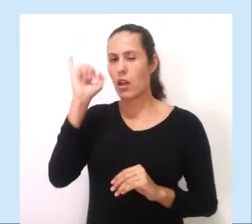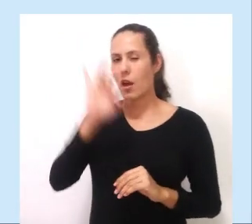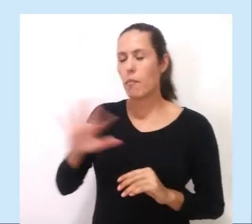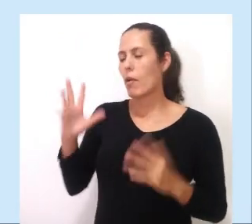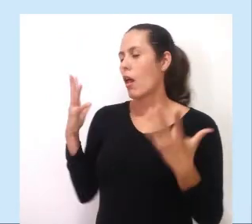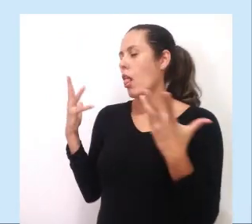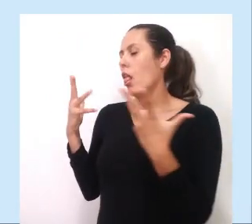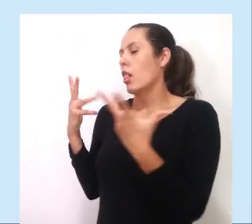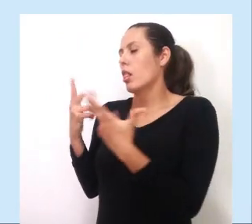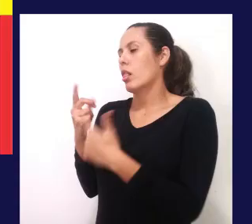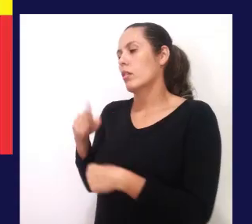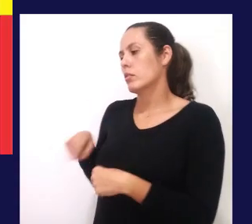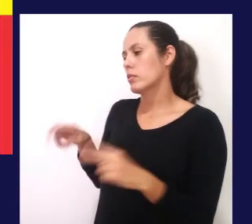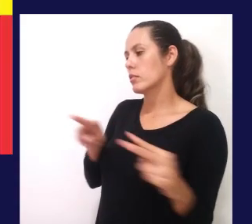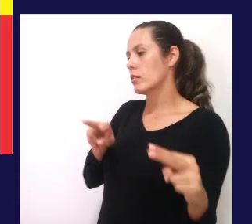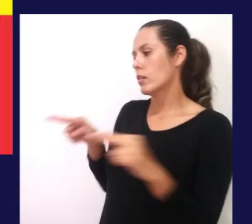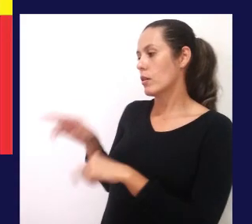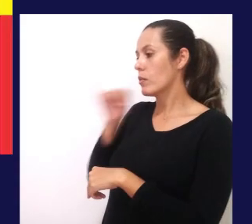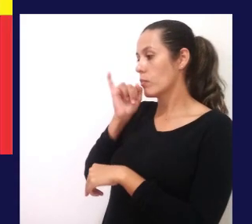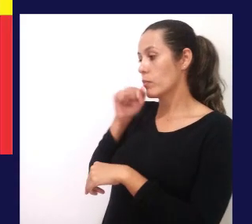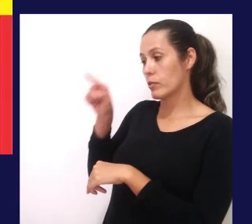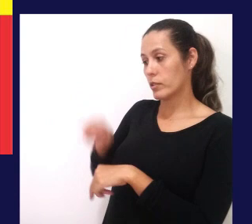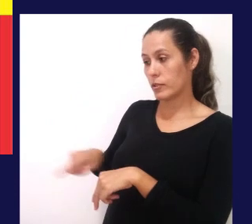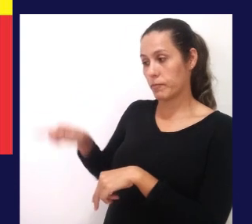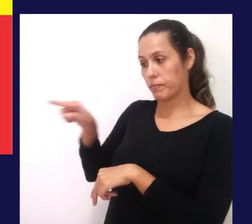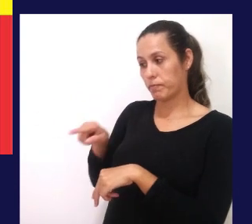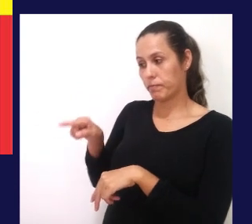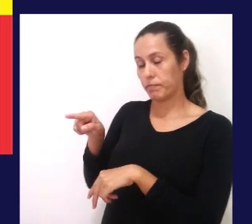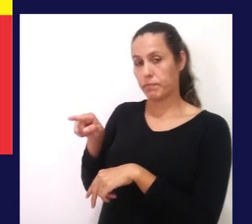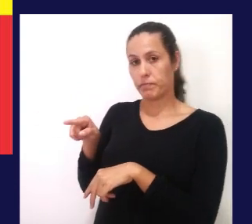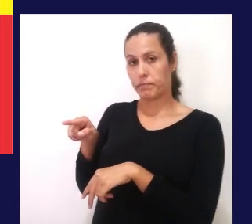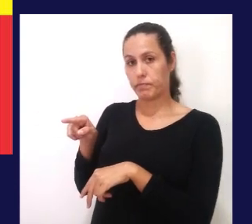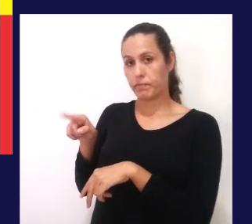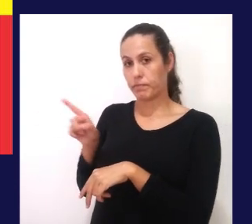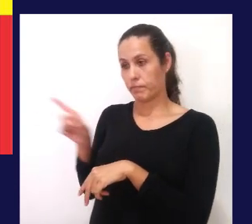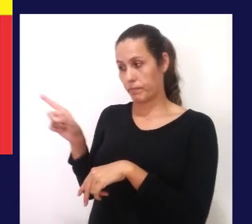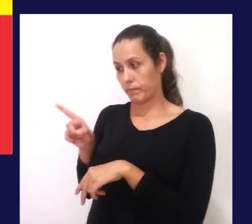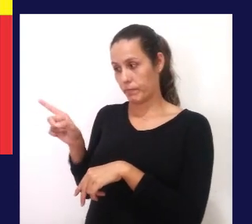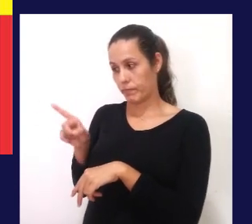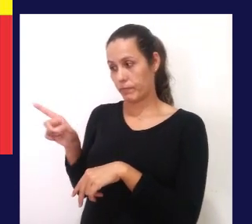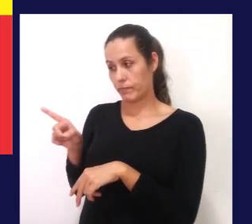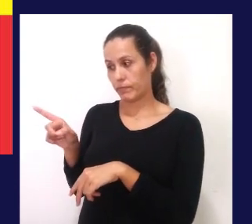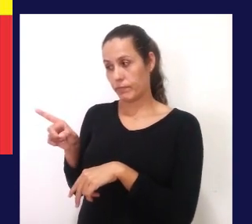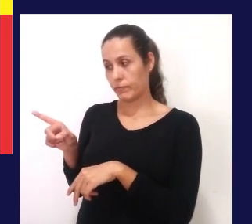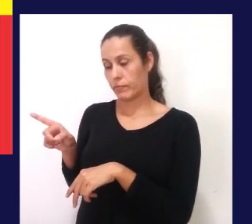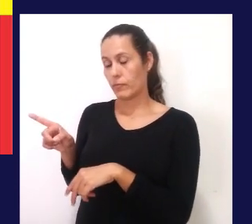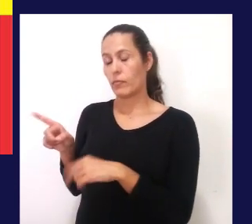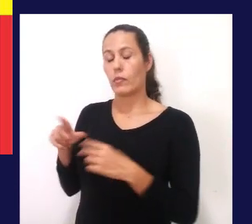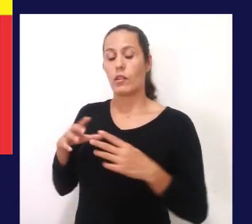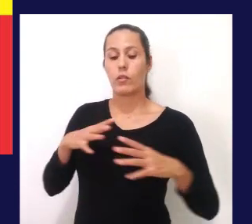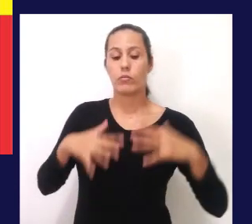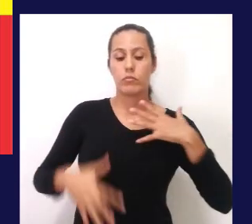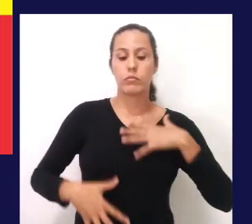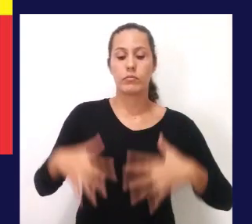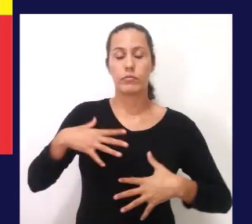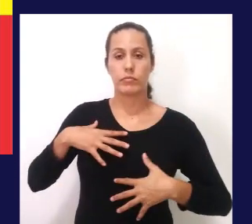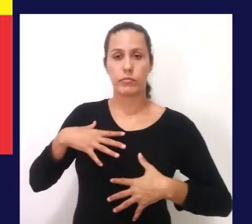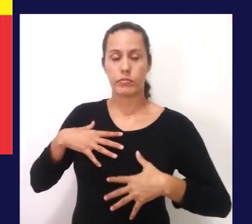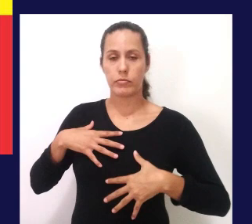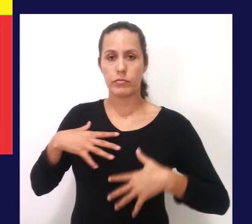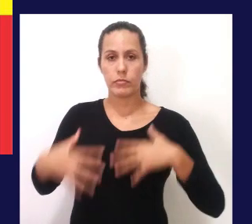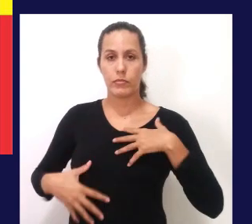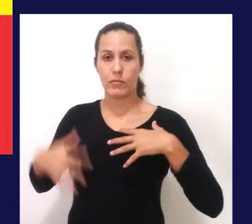parte externa. Bom, gente, nessa imagem linda que vocês estão observando do molde interno e do molde